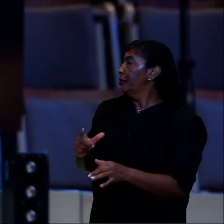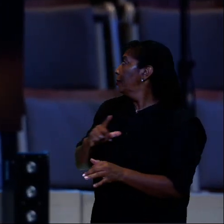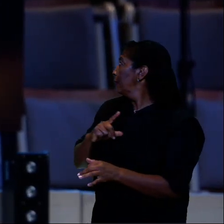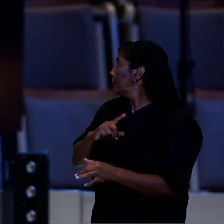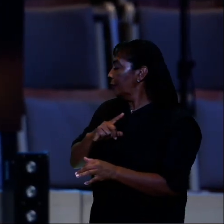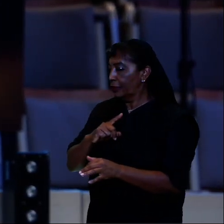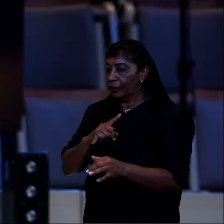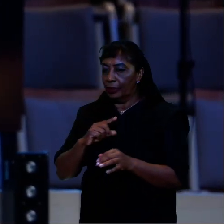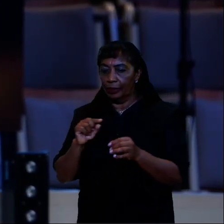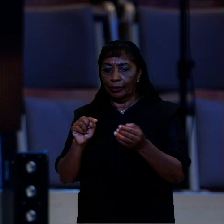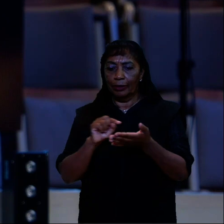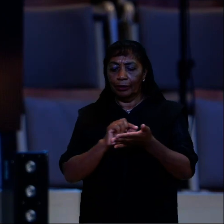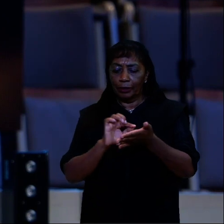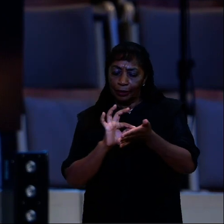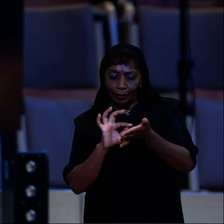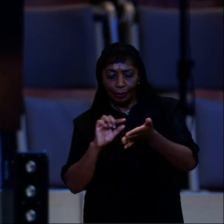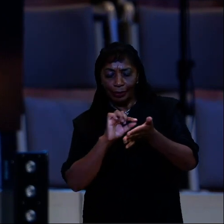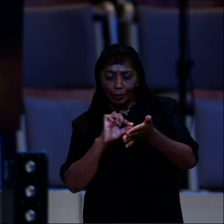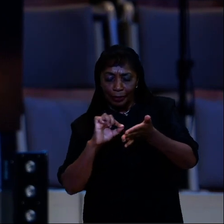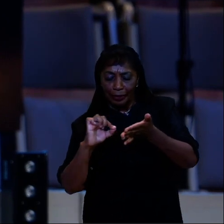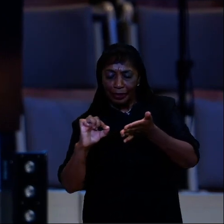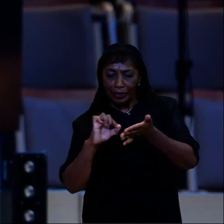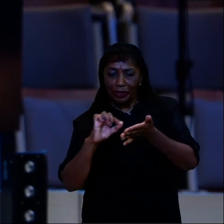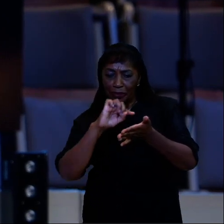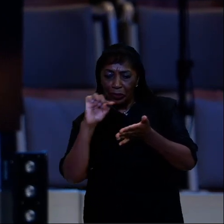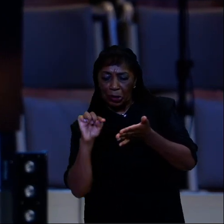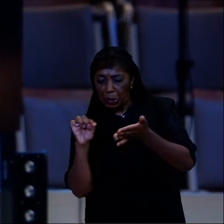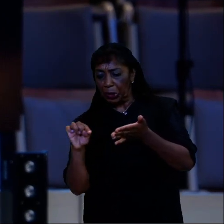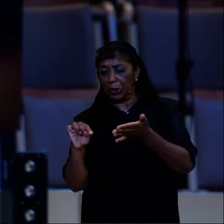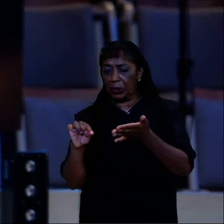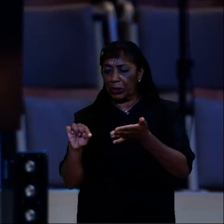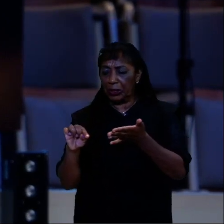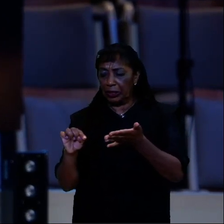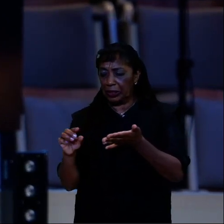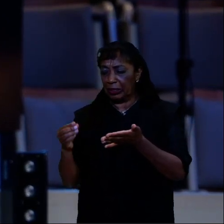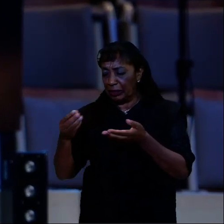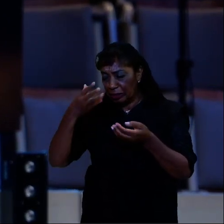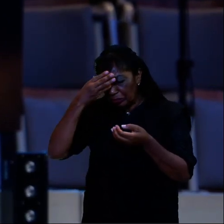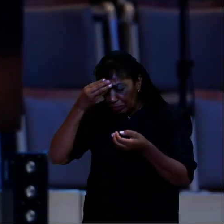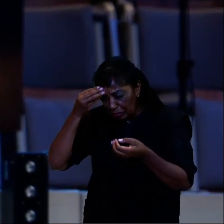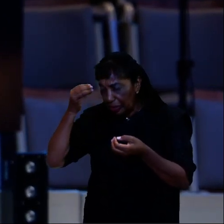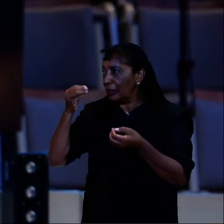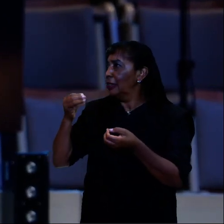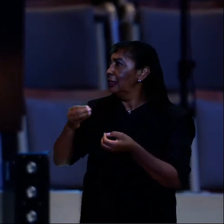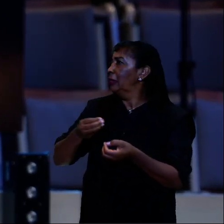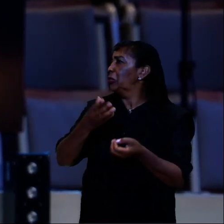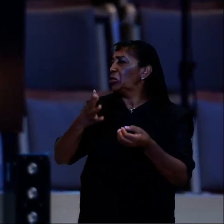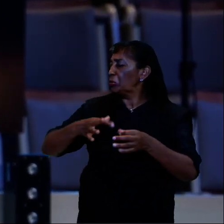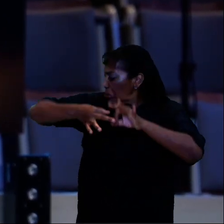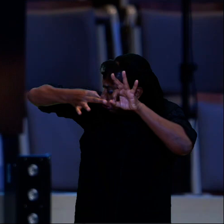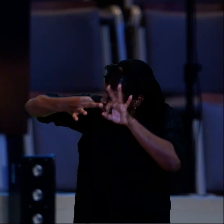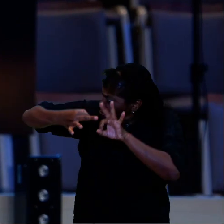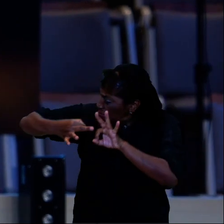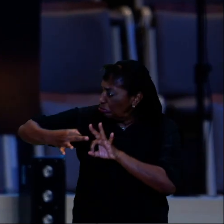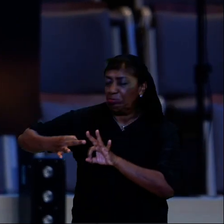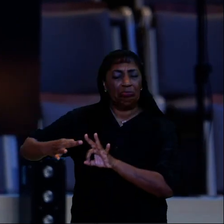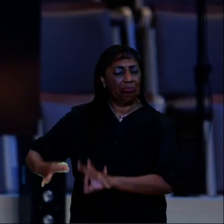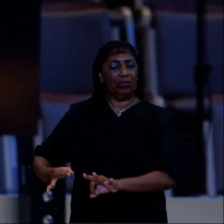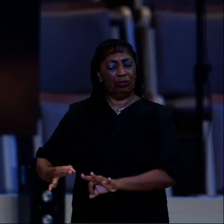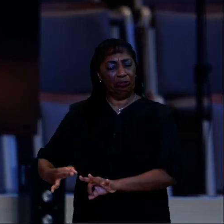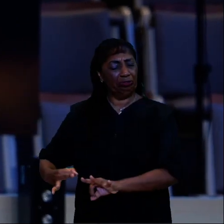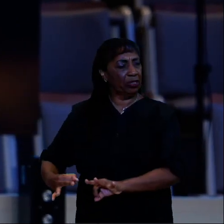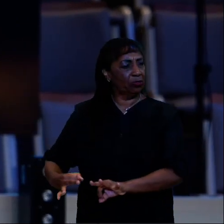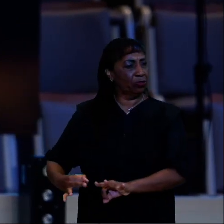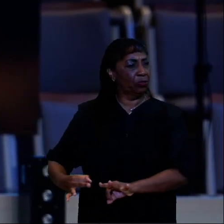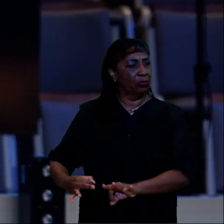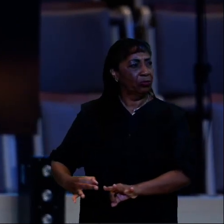tio, eu quase que esqueço tudo que foi apresentado, né? Não sei quantos aqui são perfeccionistas, assim. Ah, tem